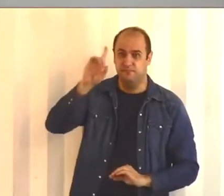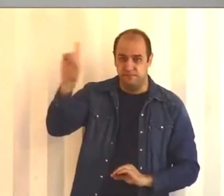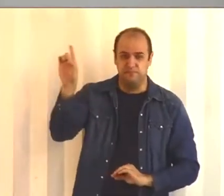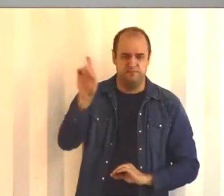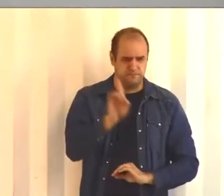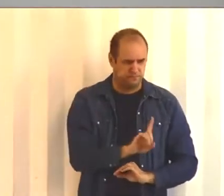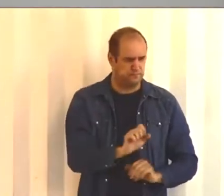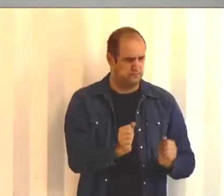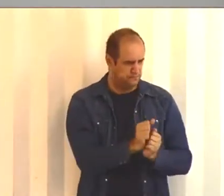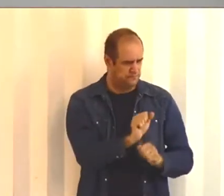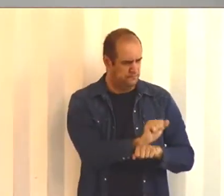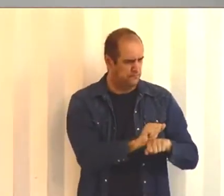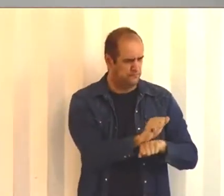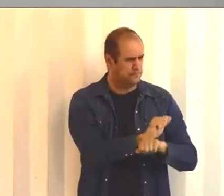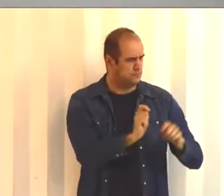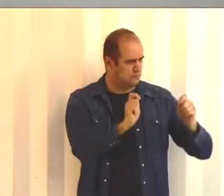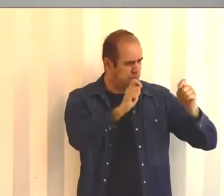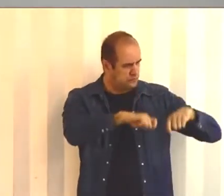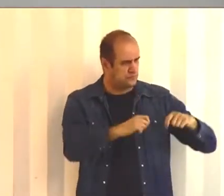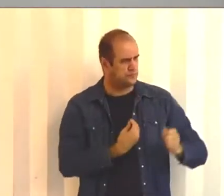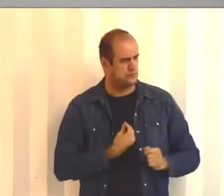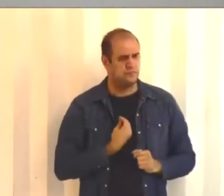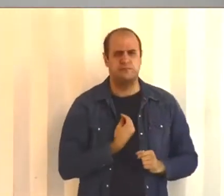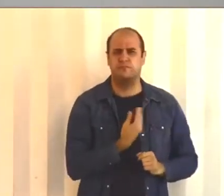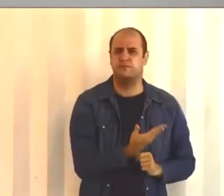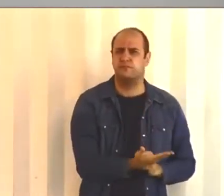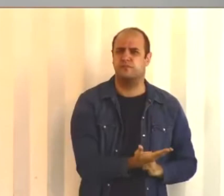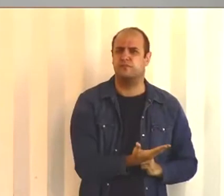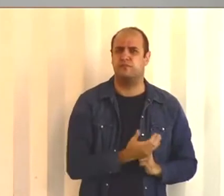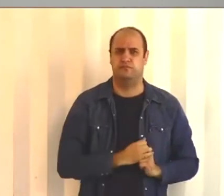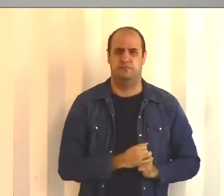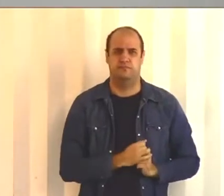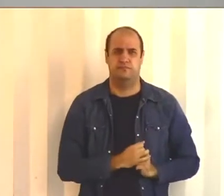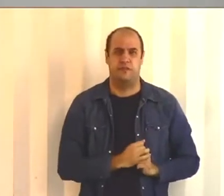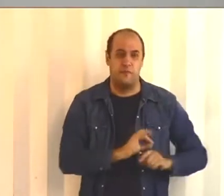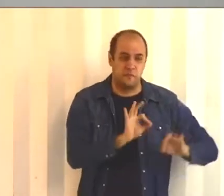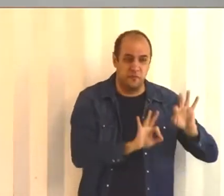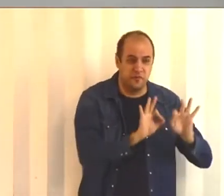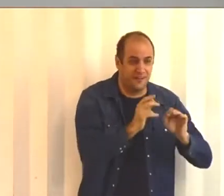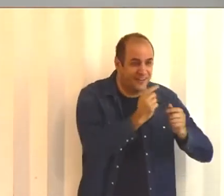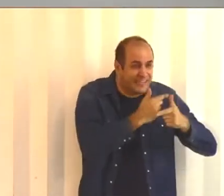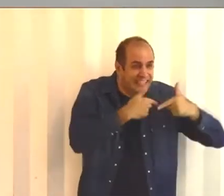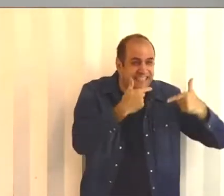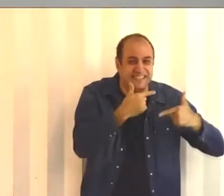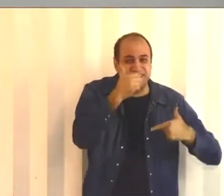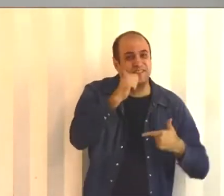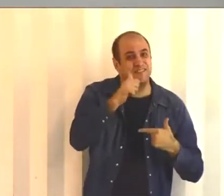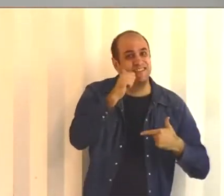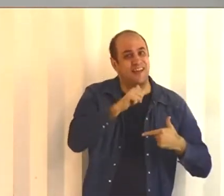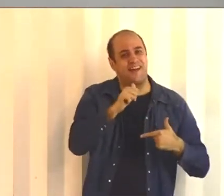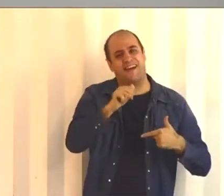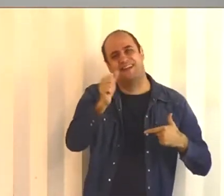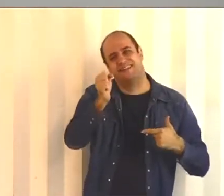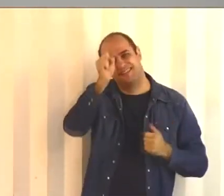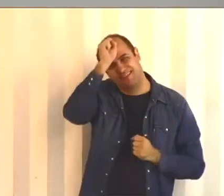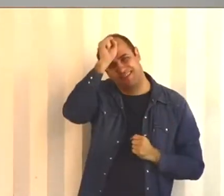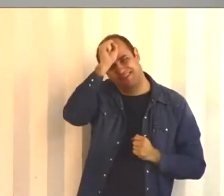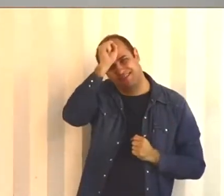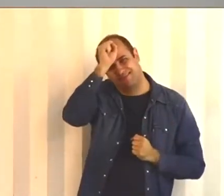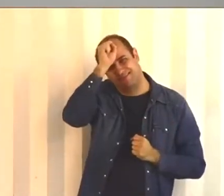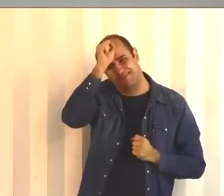da sua velhice, apesar das suas dificuldades. Deus deu um motivo de riso a Sara, apesar da sua